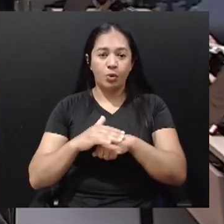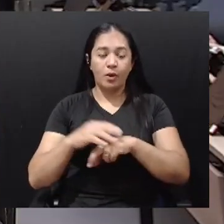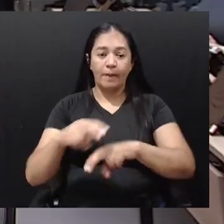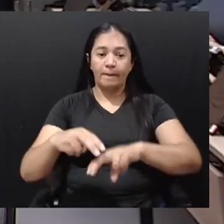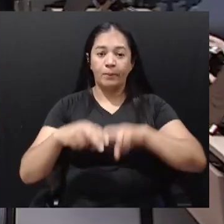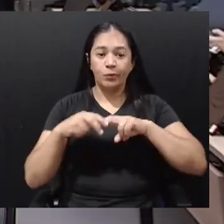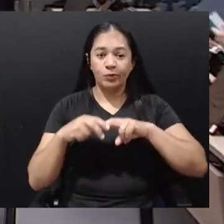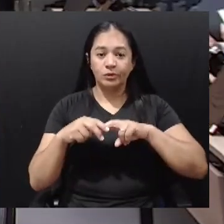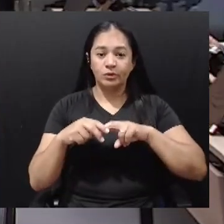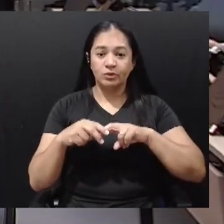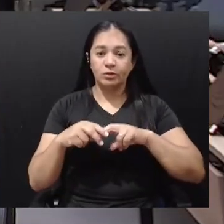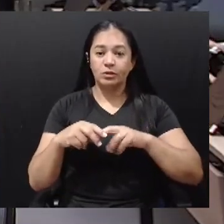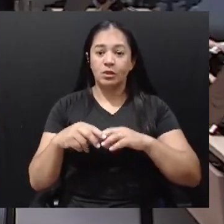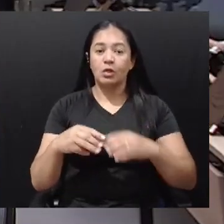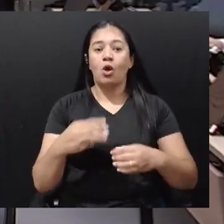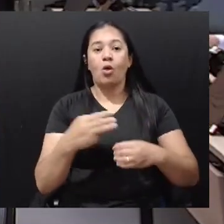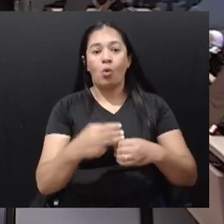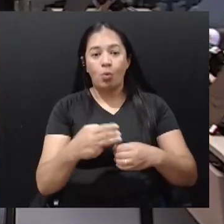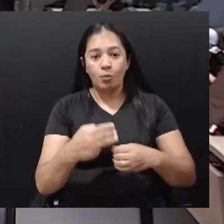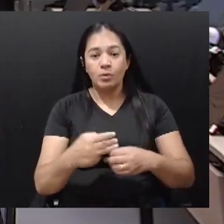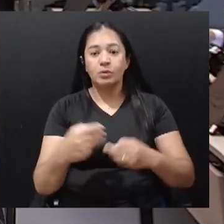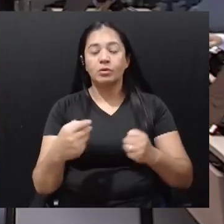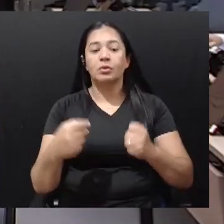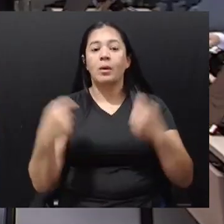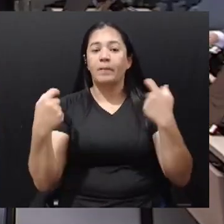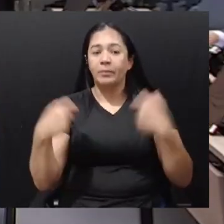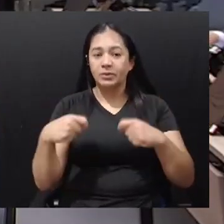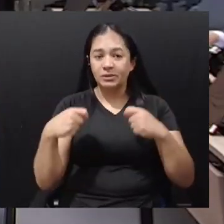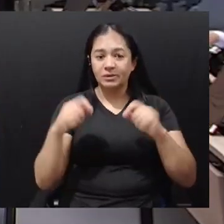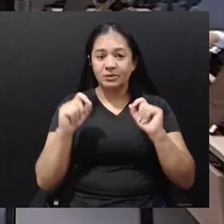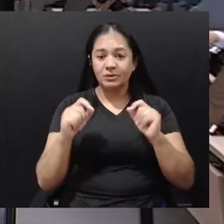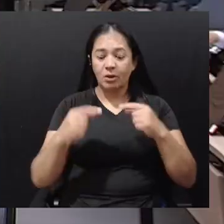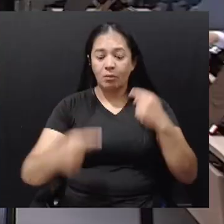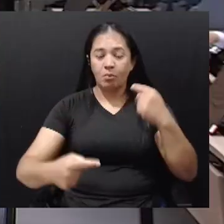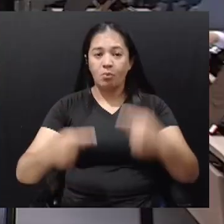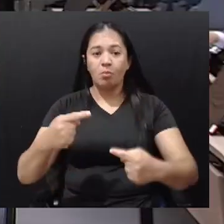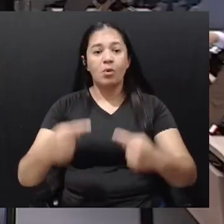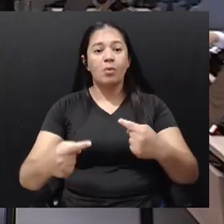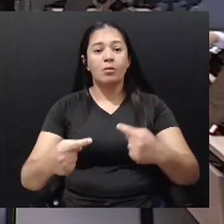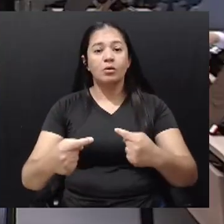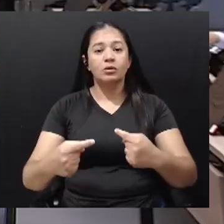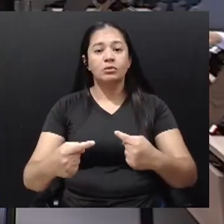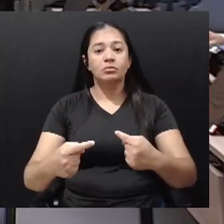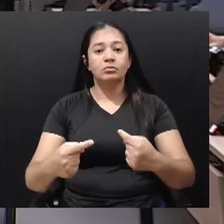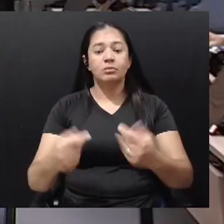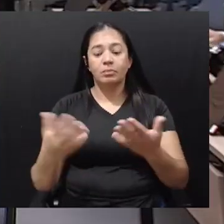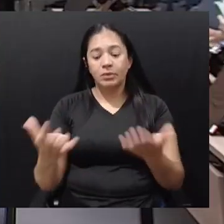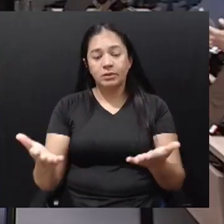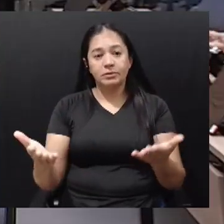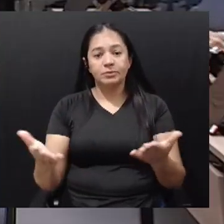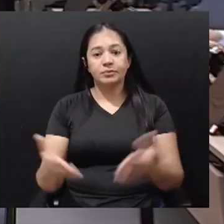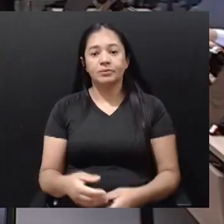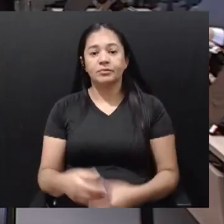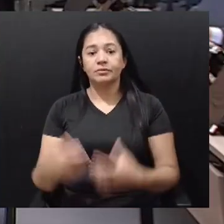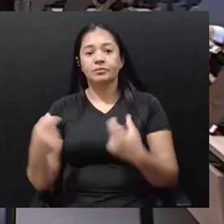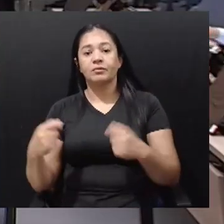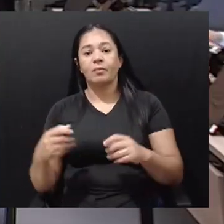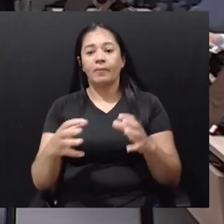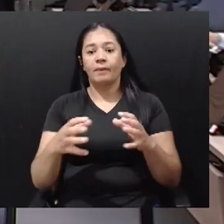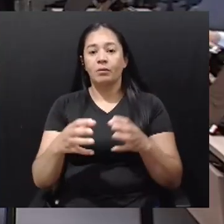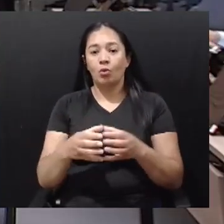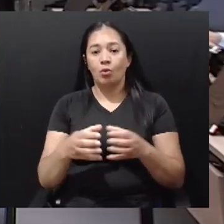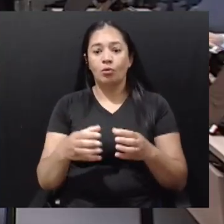município precisa ter uma política para lidar com isso. Ter uma rede de proteção, ter